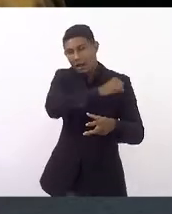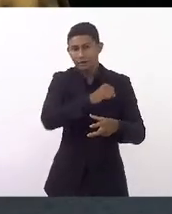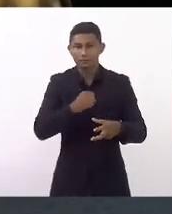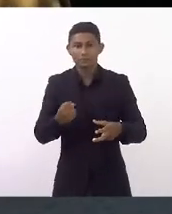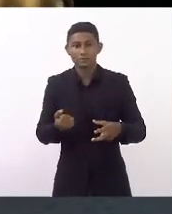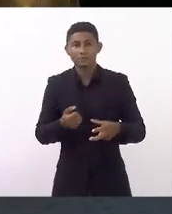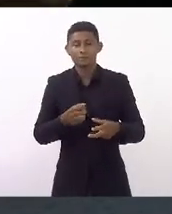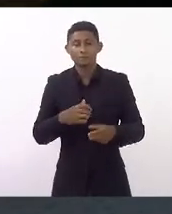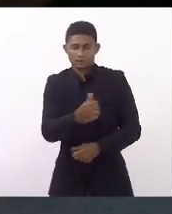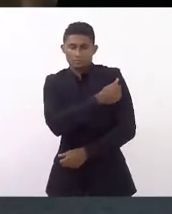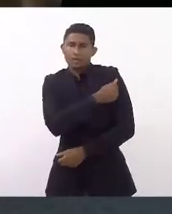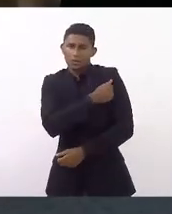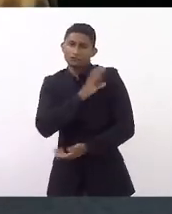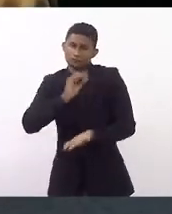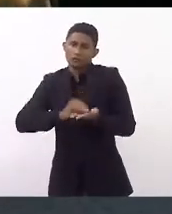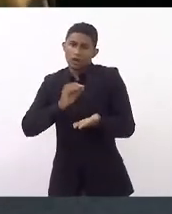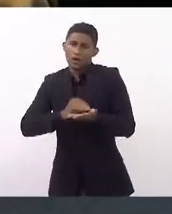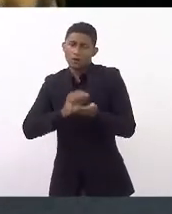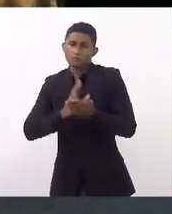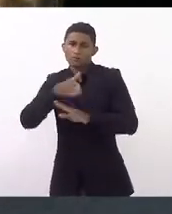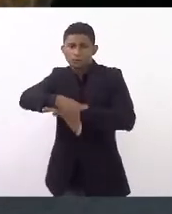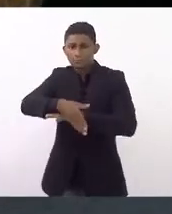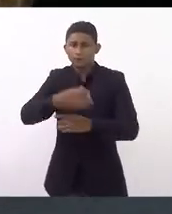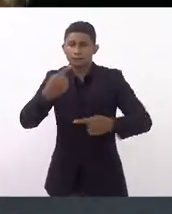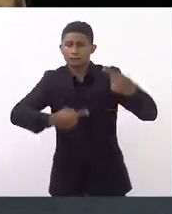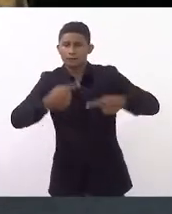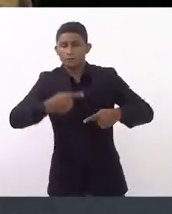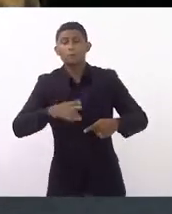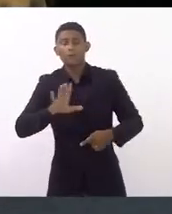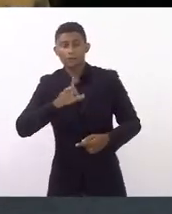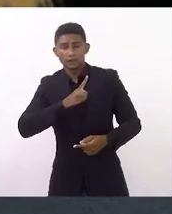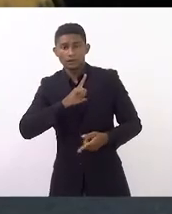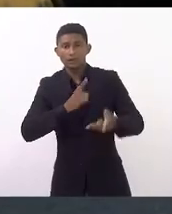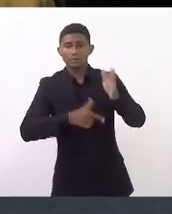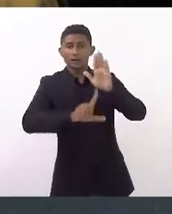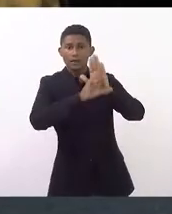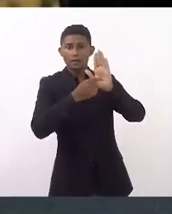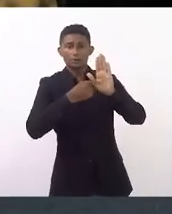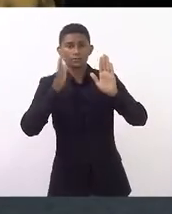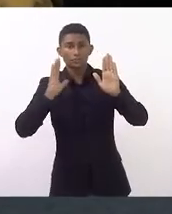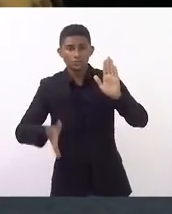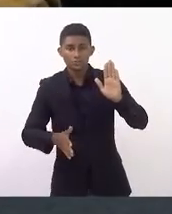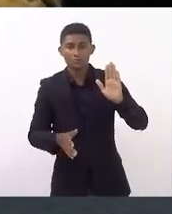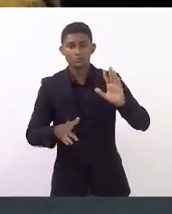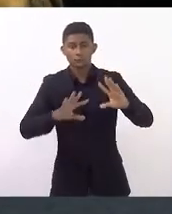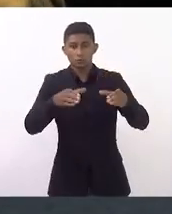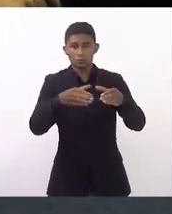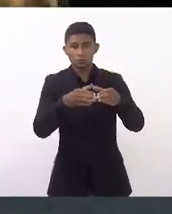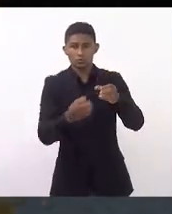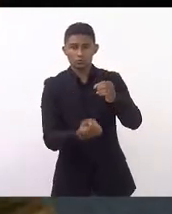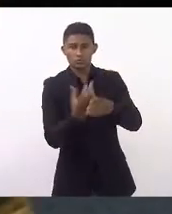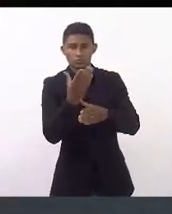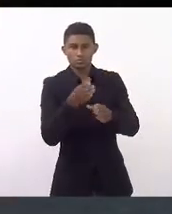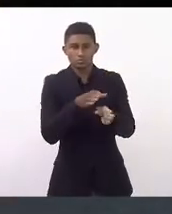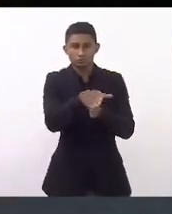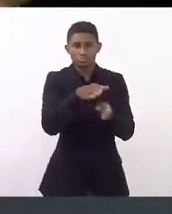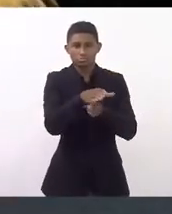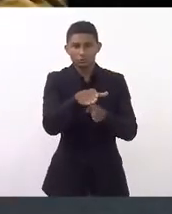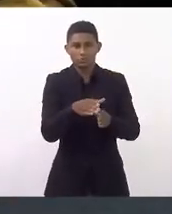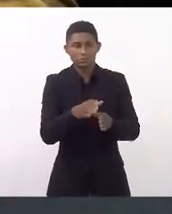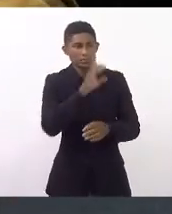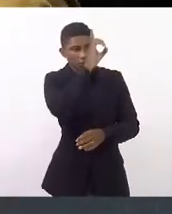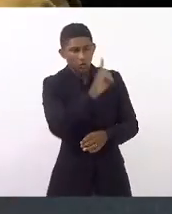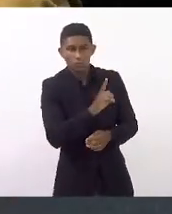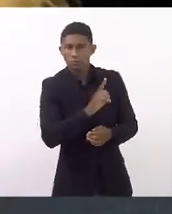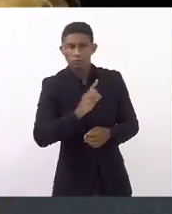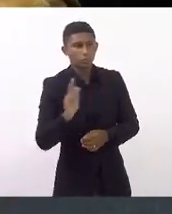os estudantes. E, correlatamente, uma outra lei já em vigor, que não tem o conselho dos diretores e não tem o direito deles de